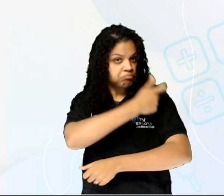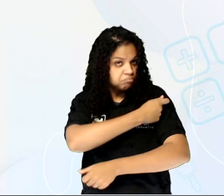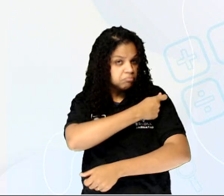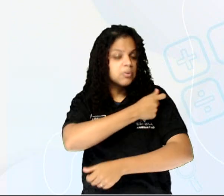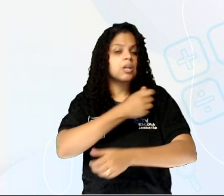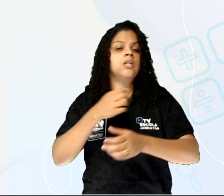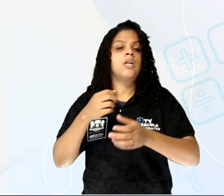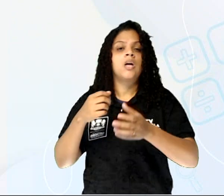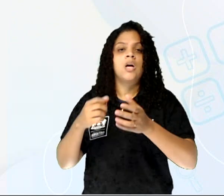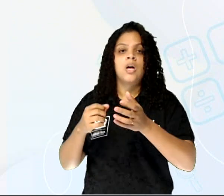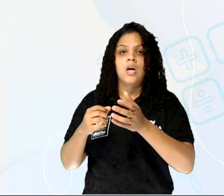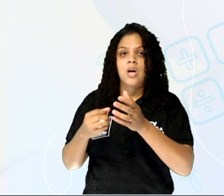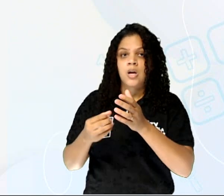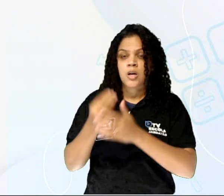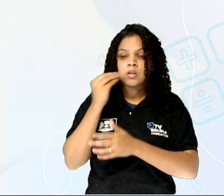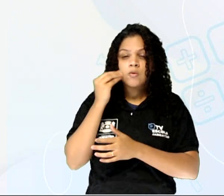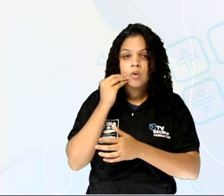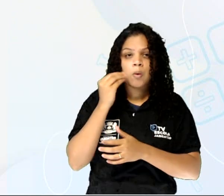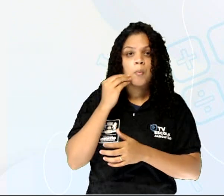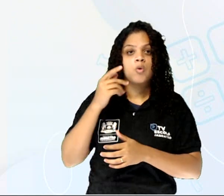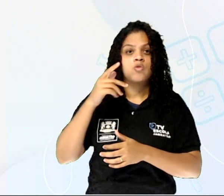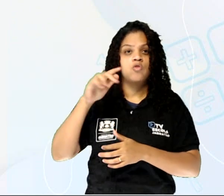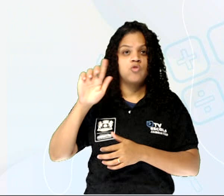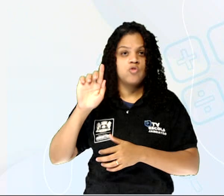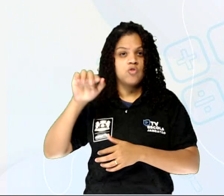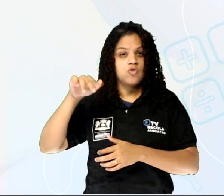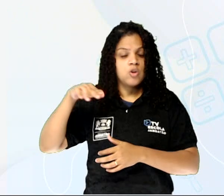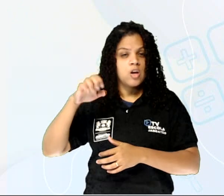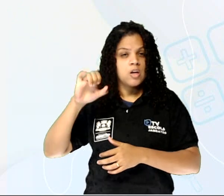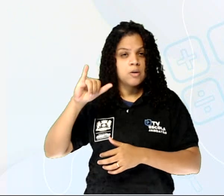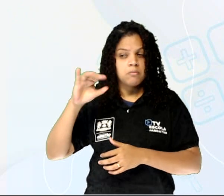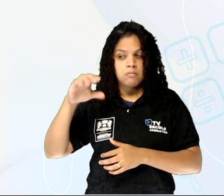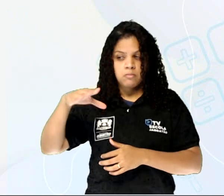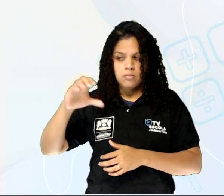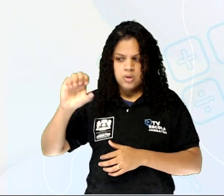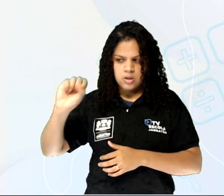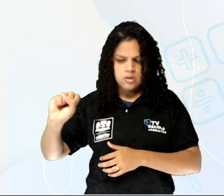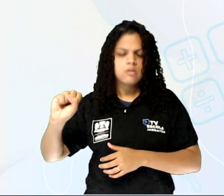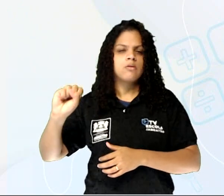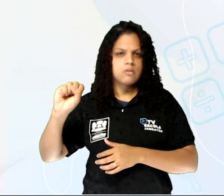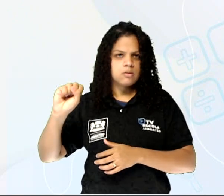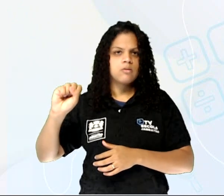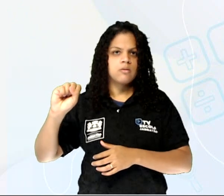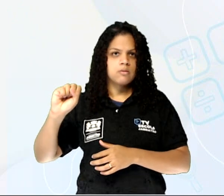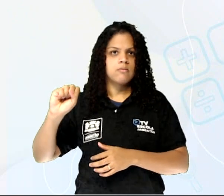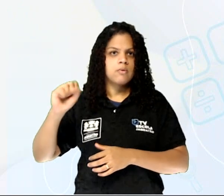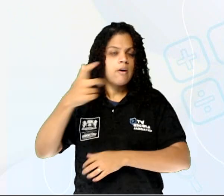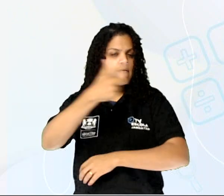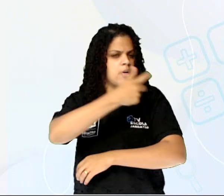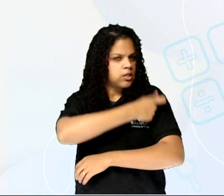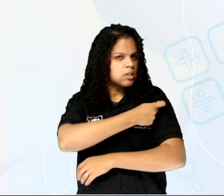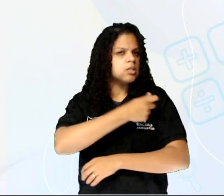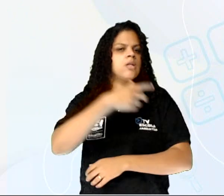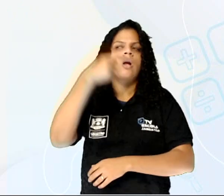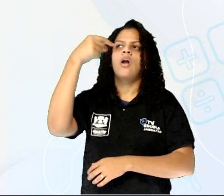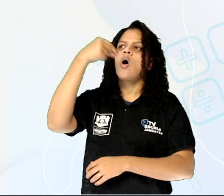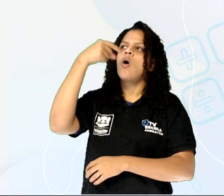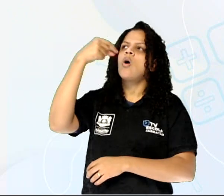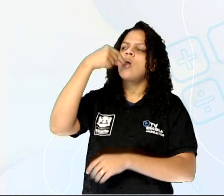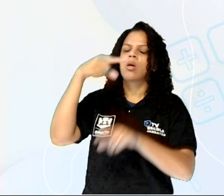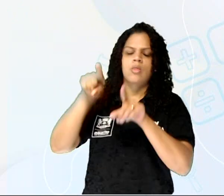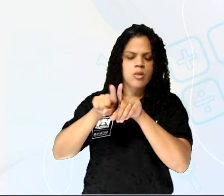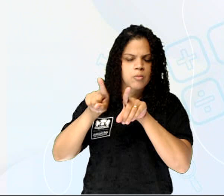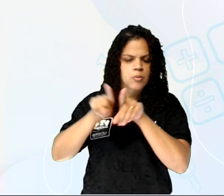Salk e entrou em uso em 1955. A vacina oral, gotinhas,